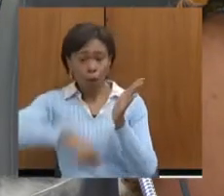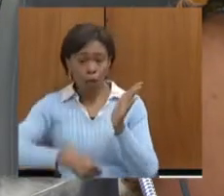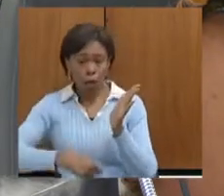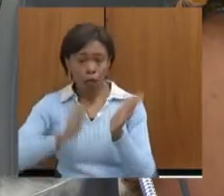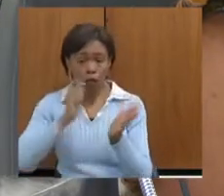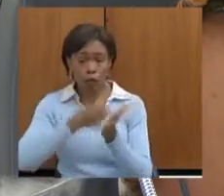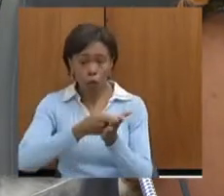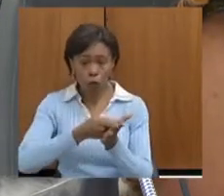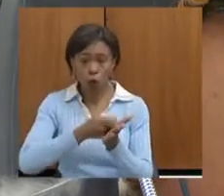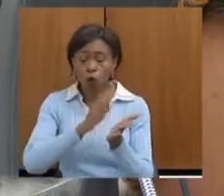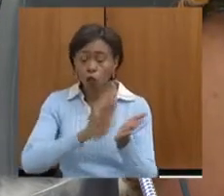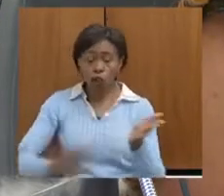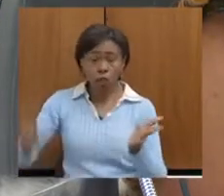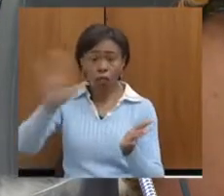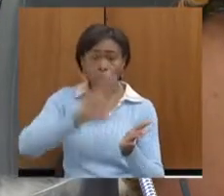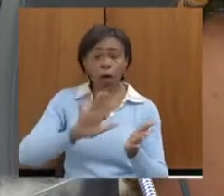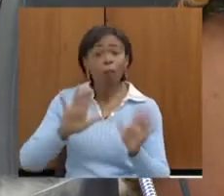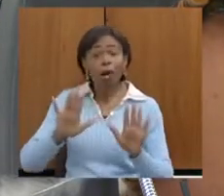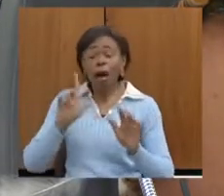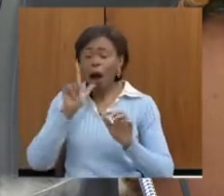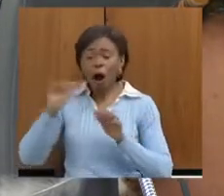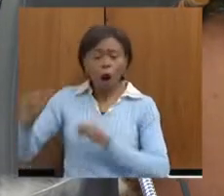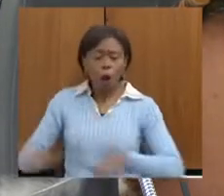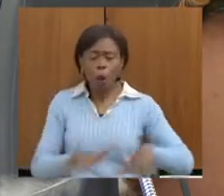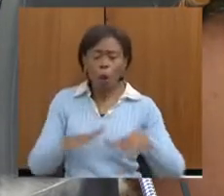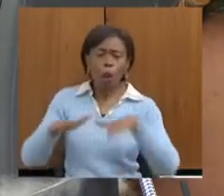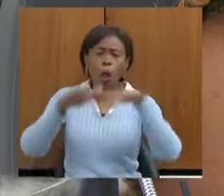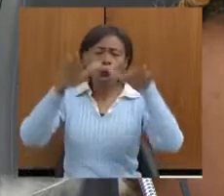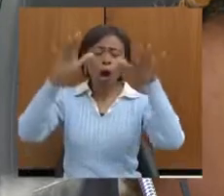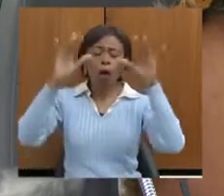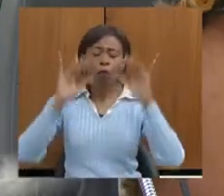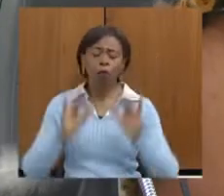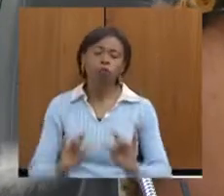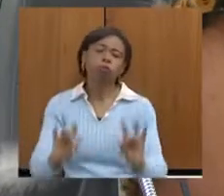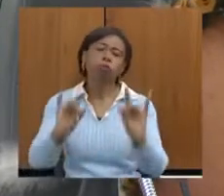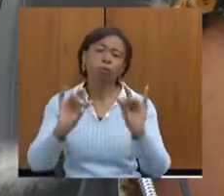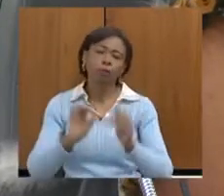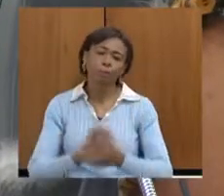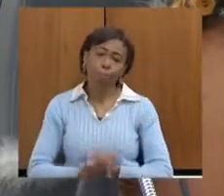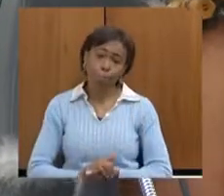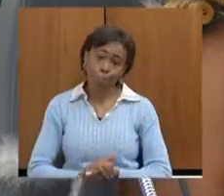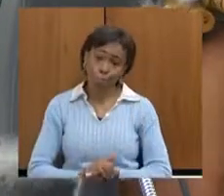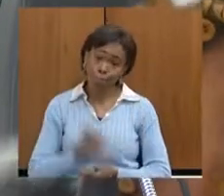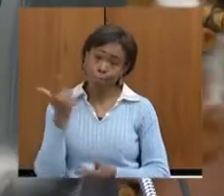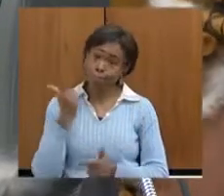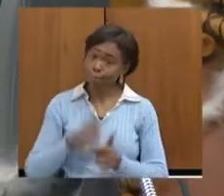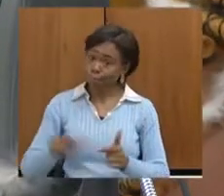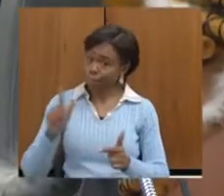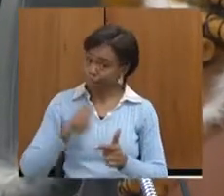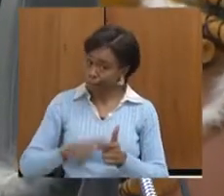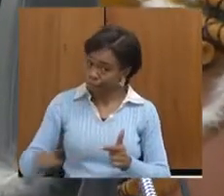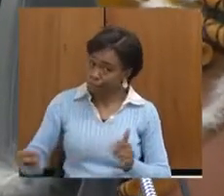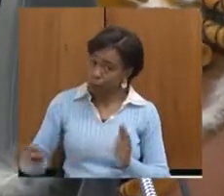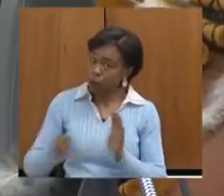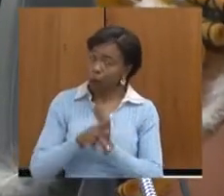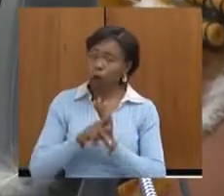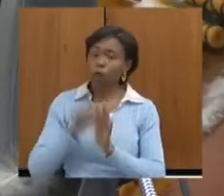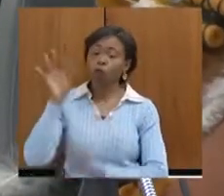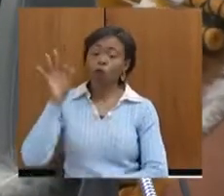chama então nós temos um problema de longo prazo criado pela justiça e